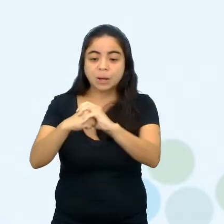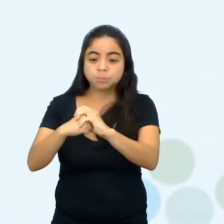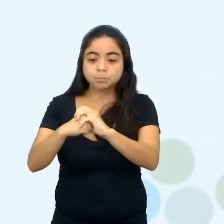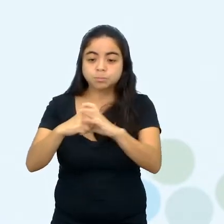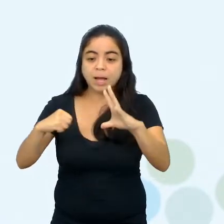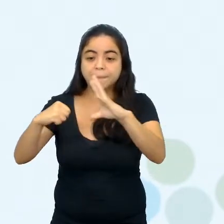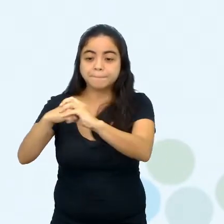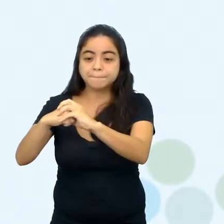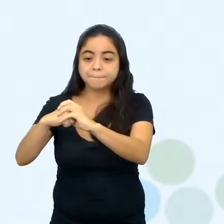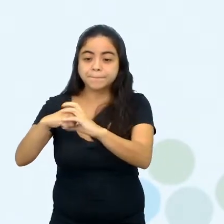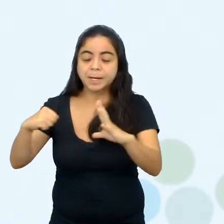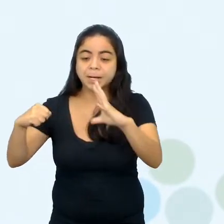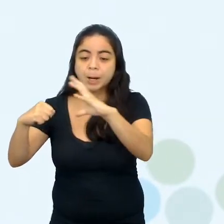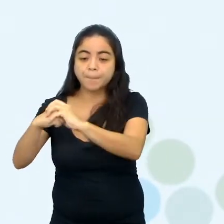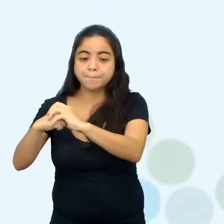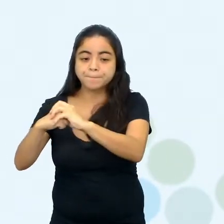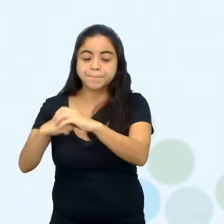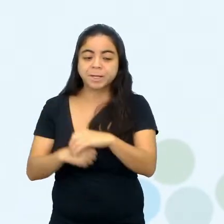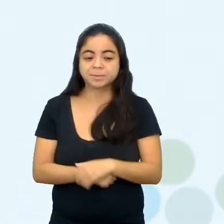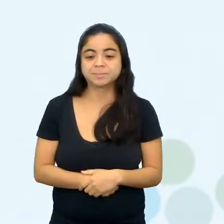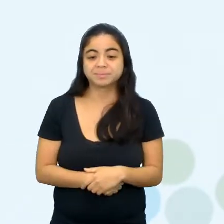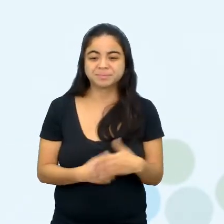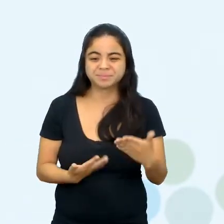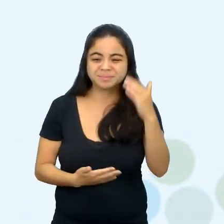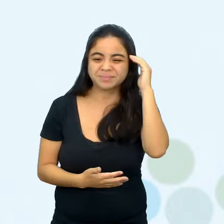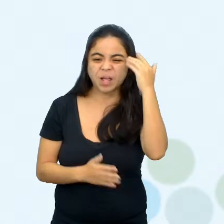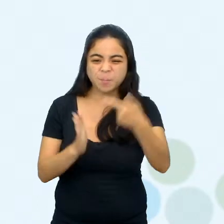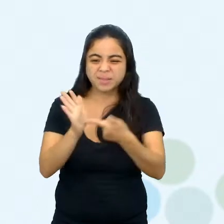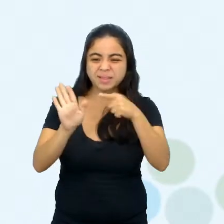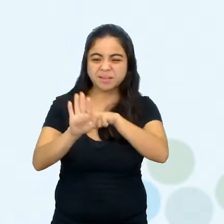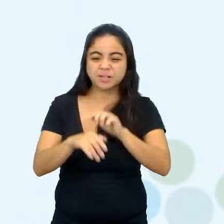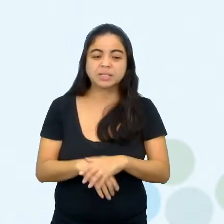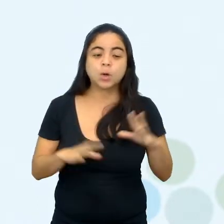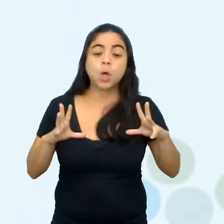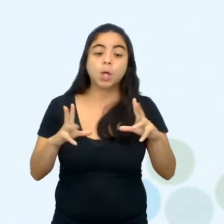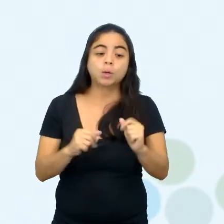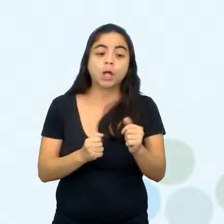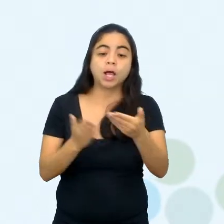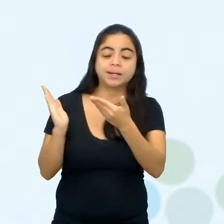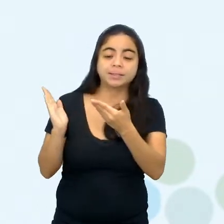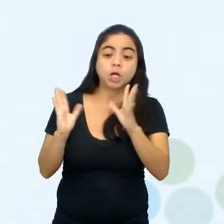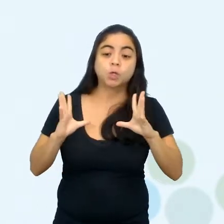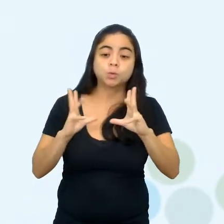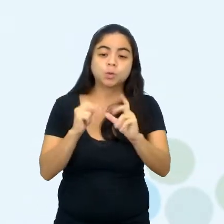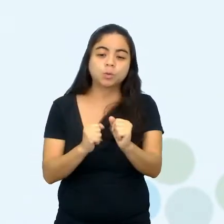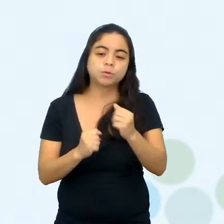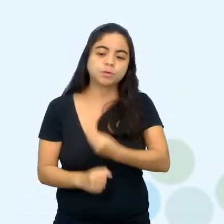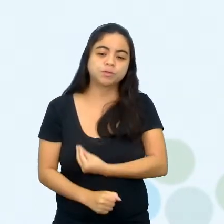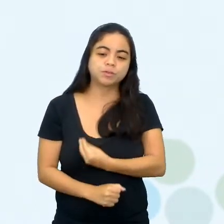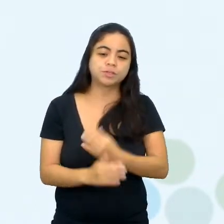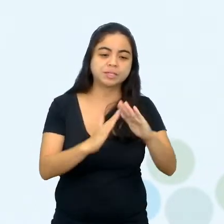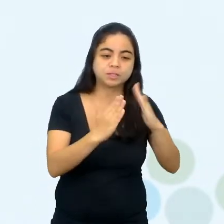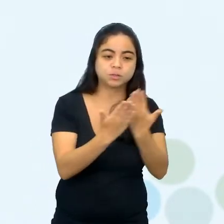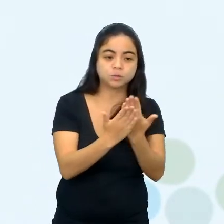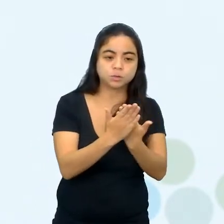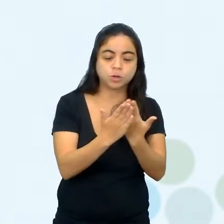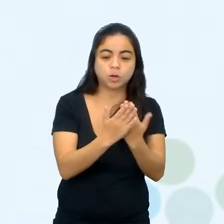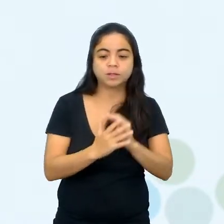nesse papel, todas as pessoas que eu convivi na escola, no